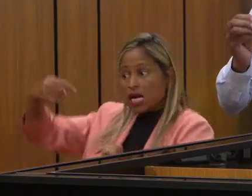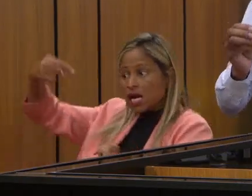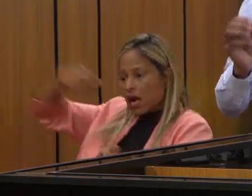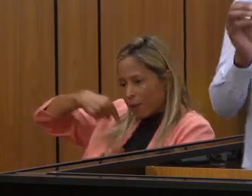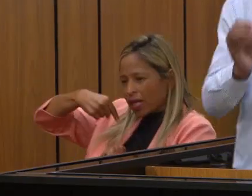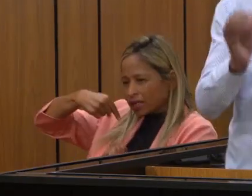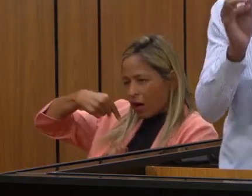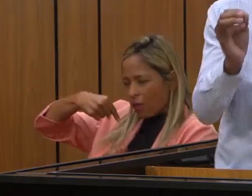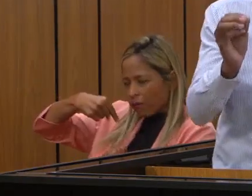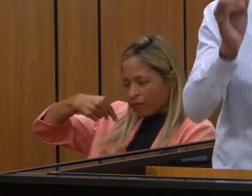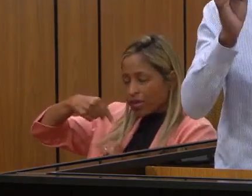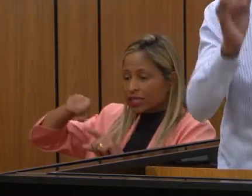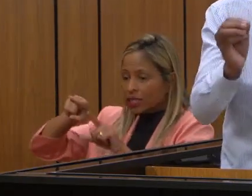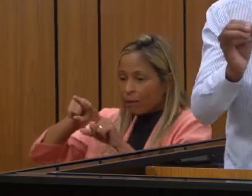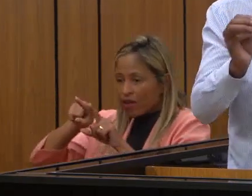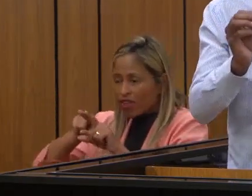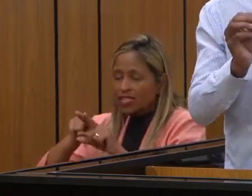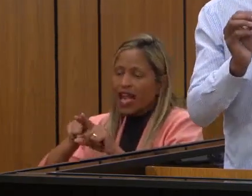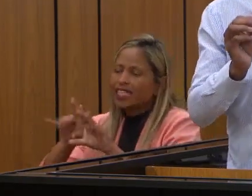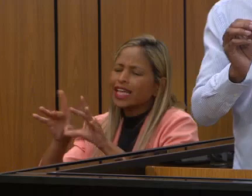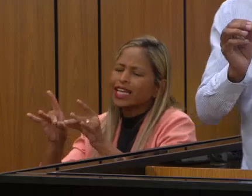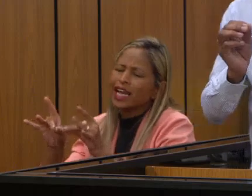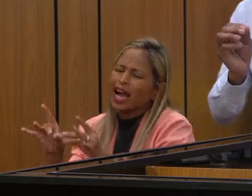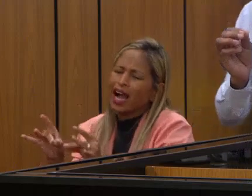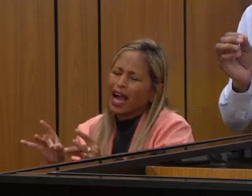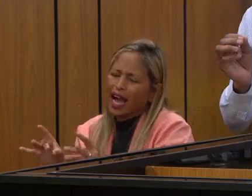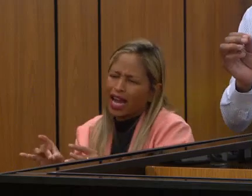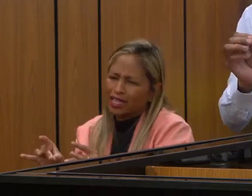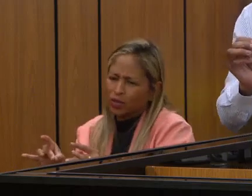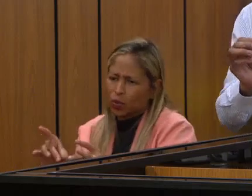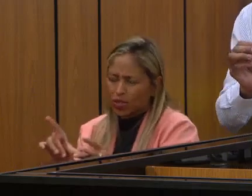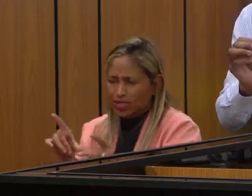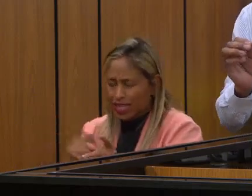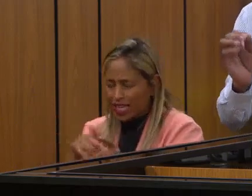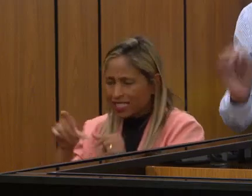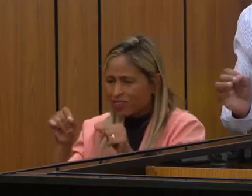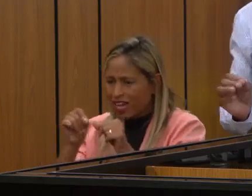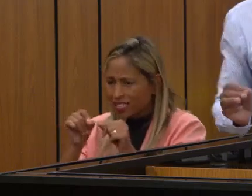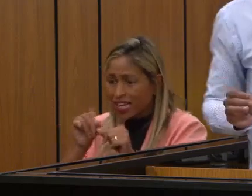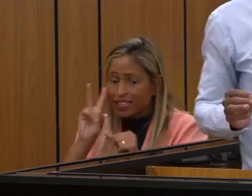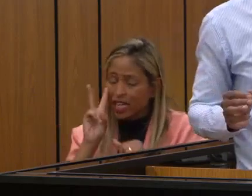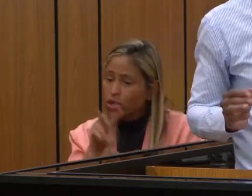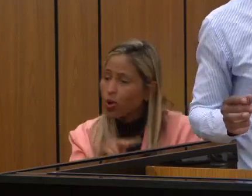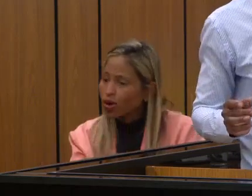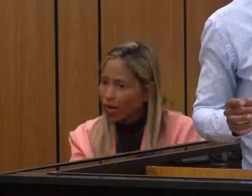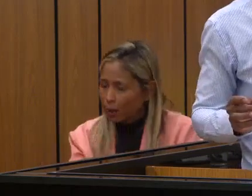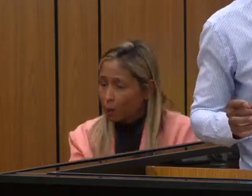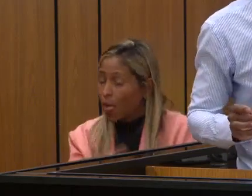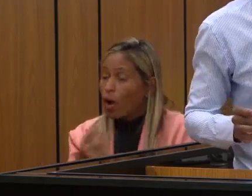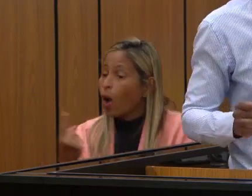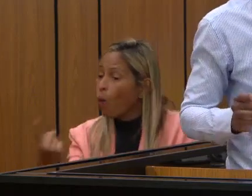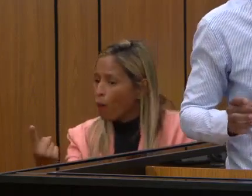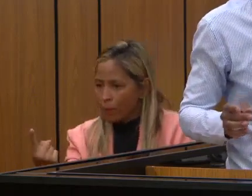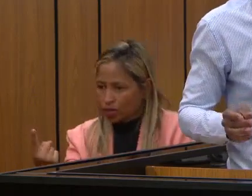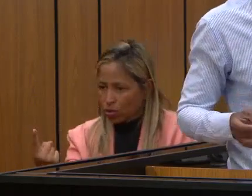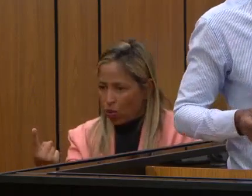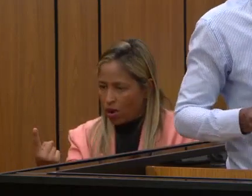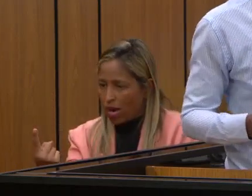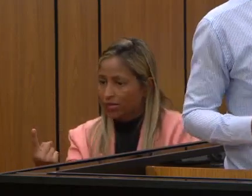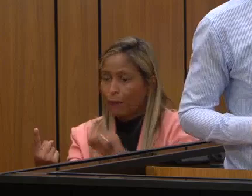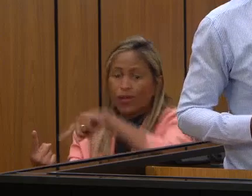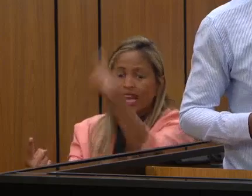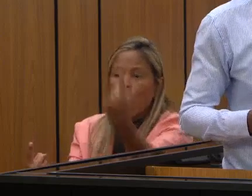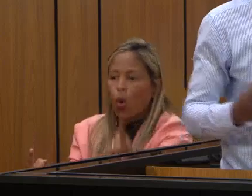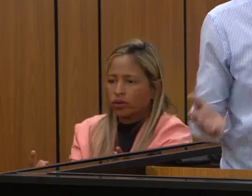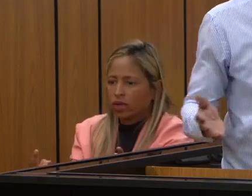é uma é um modelo um trabalho delicado e tem que ser aquele que fez aquele que tem que olhar então eu reparei isso lá nas duas vezes que eu fui